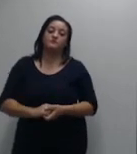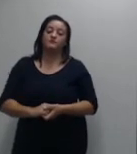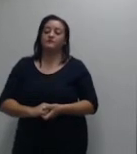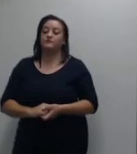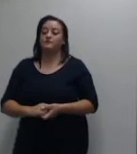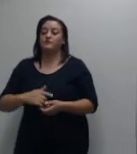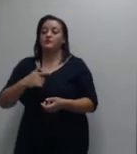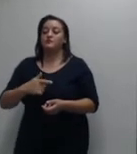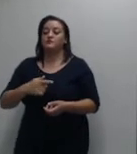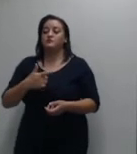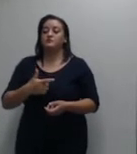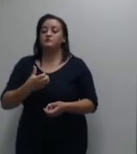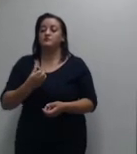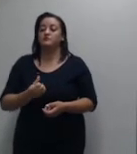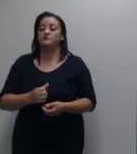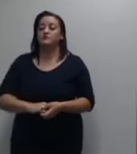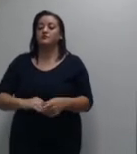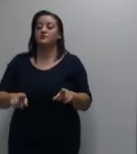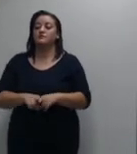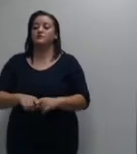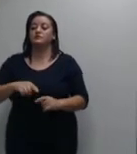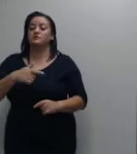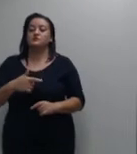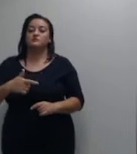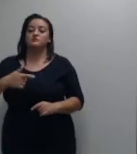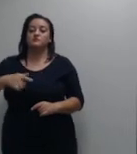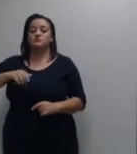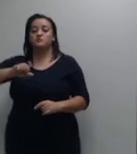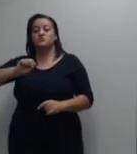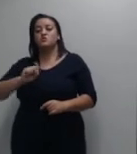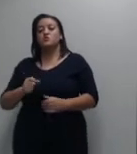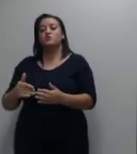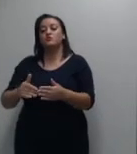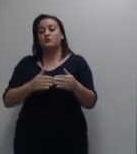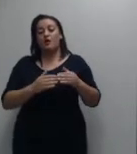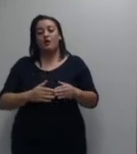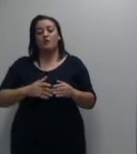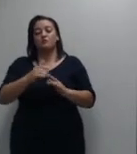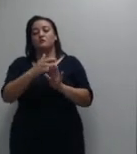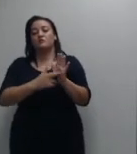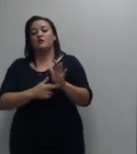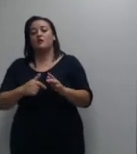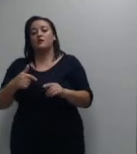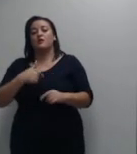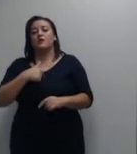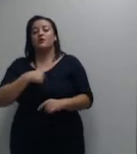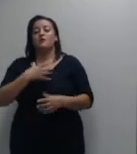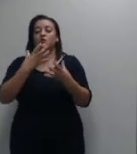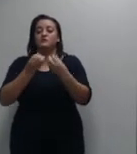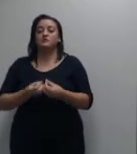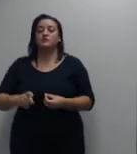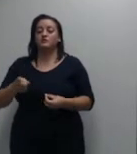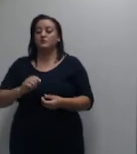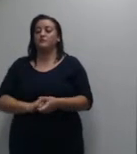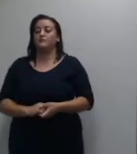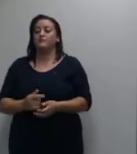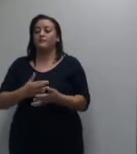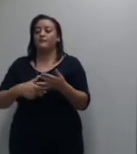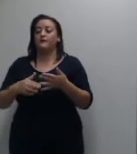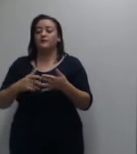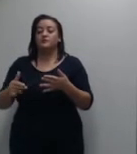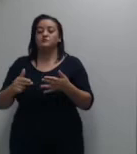726 728 500 dessas condições eu levo um provimento aos agravos